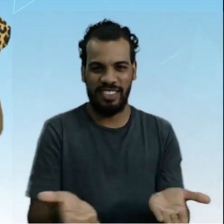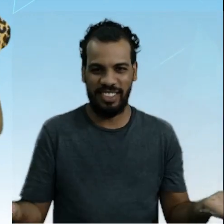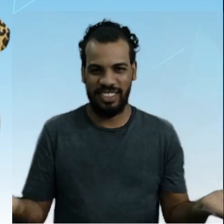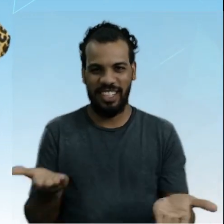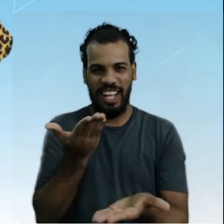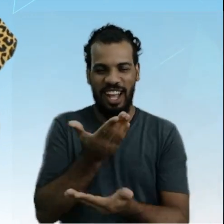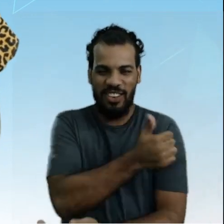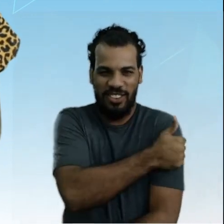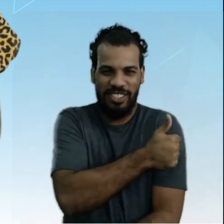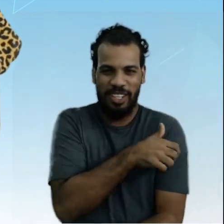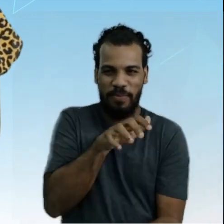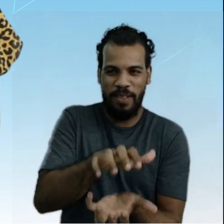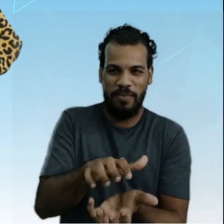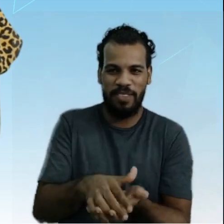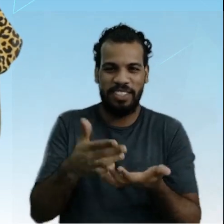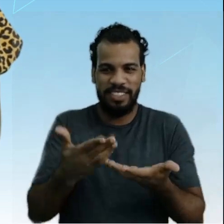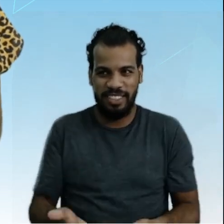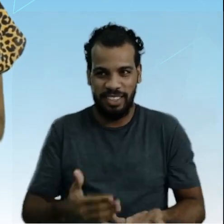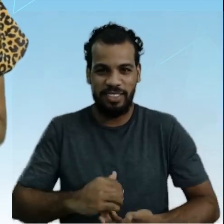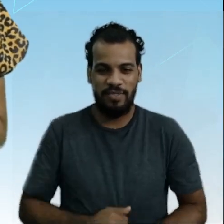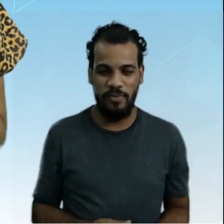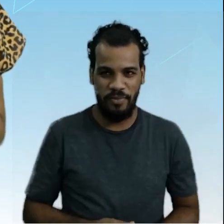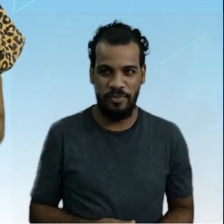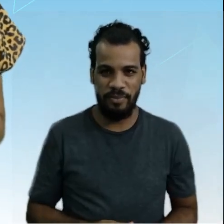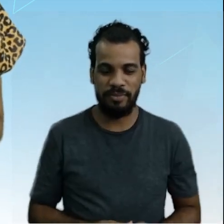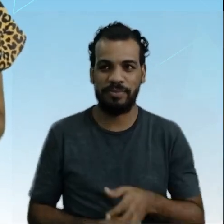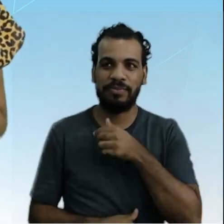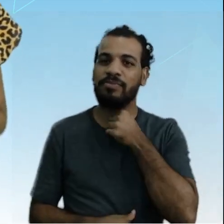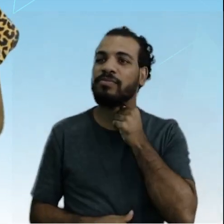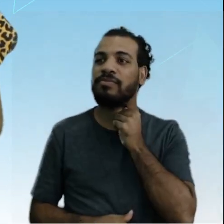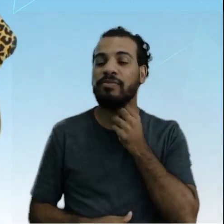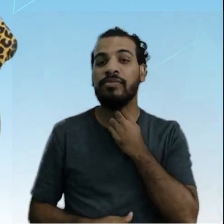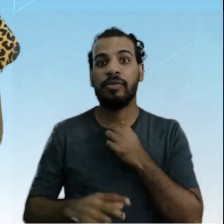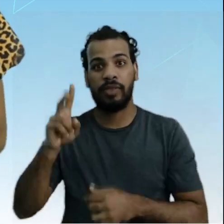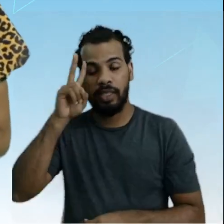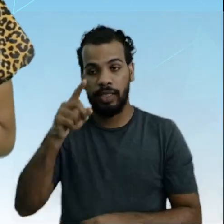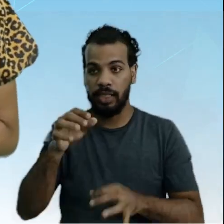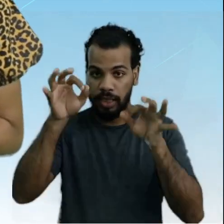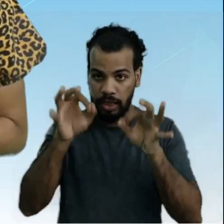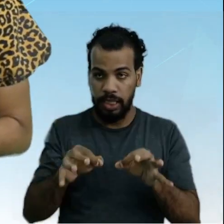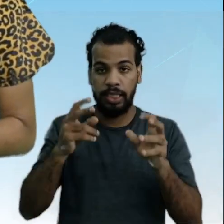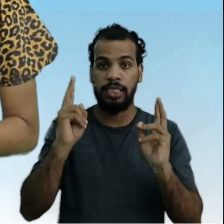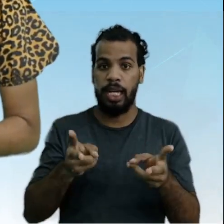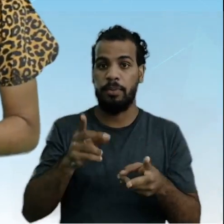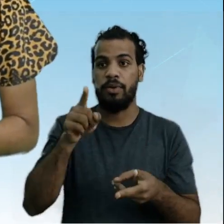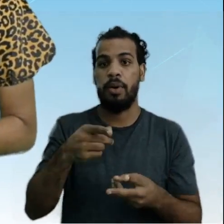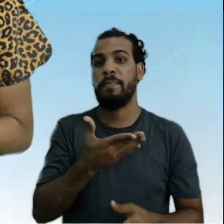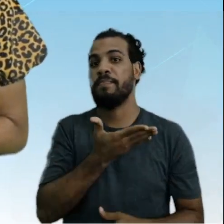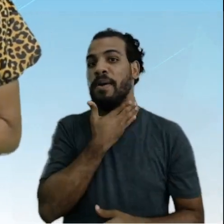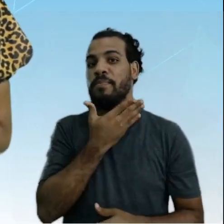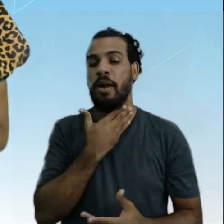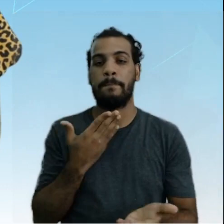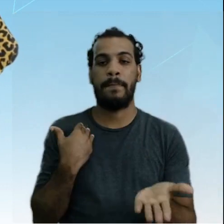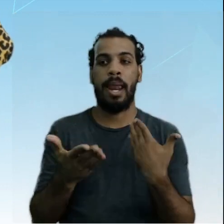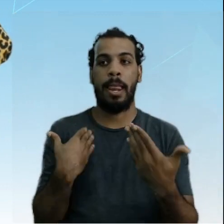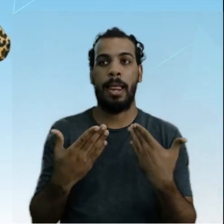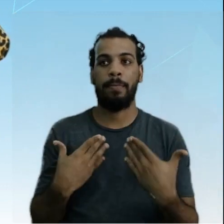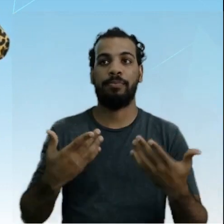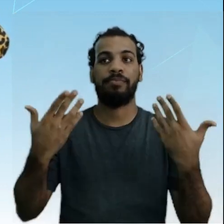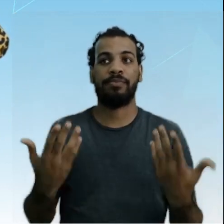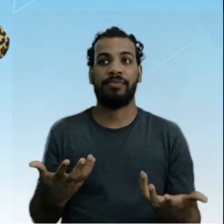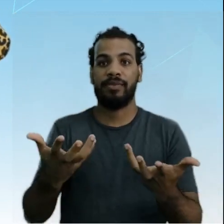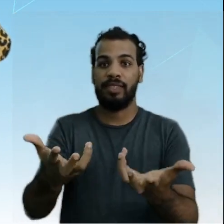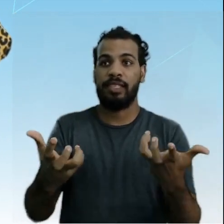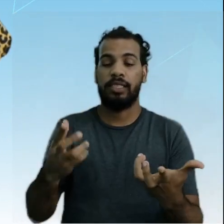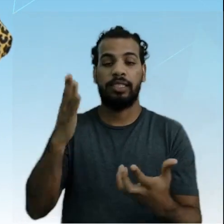de Pernambuco. É isso aí, os alunos do estado de Pernambuco. Sim, Lembrando sempre, professora, que o nosso bate-papo nós procuramos o quê?